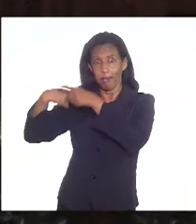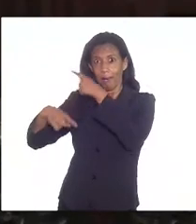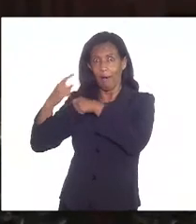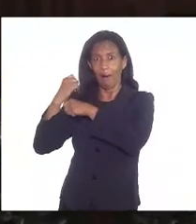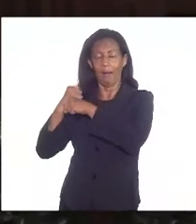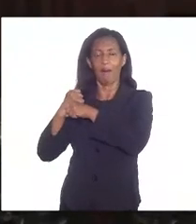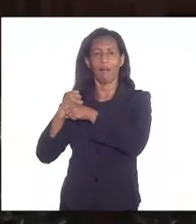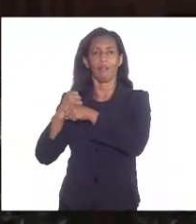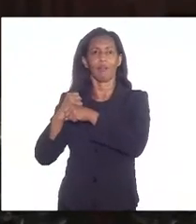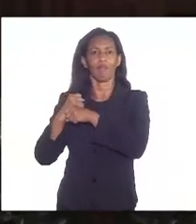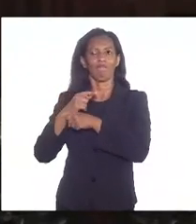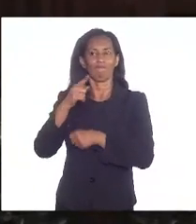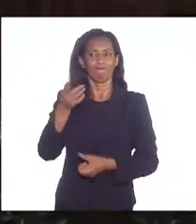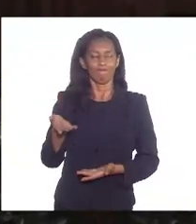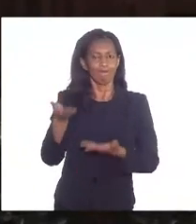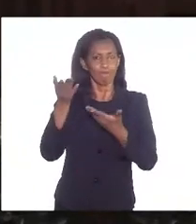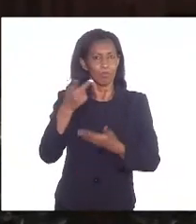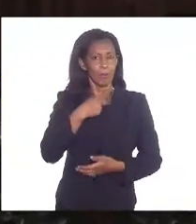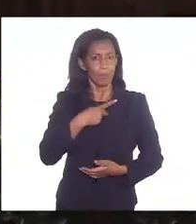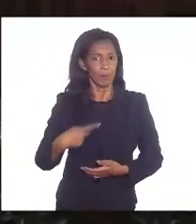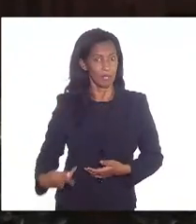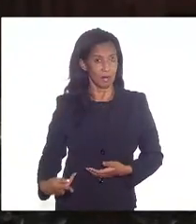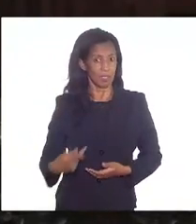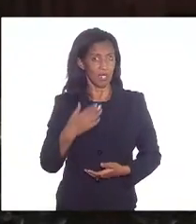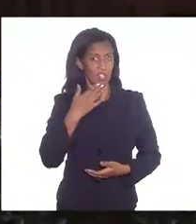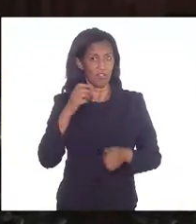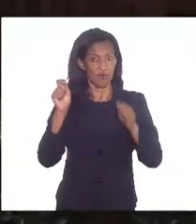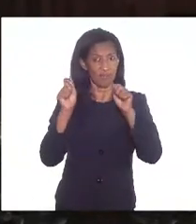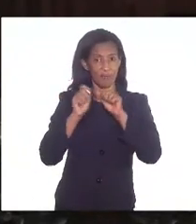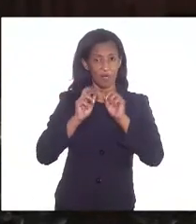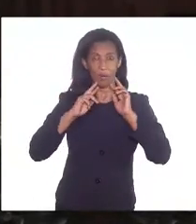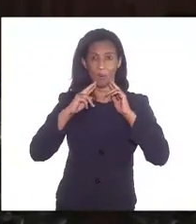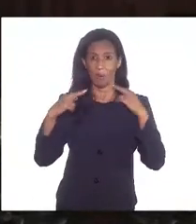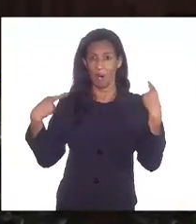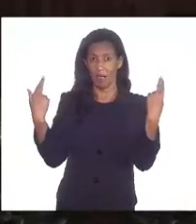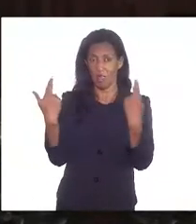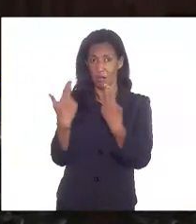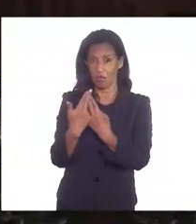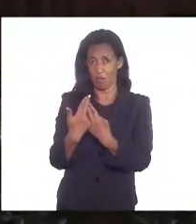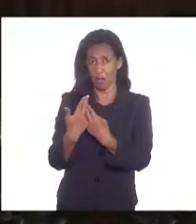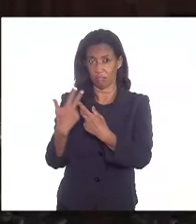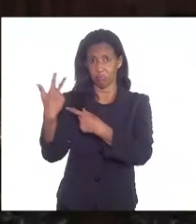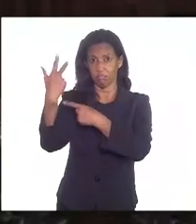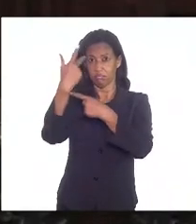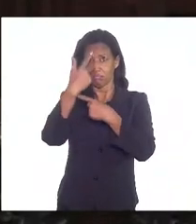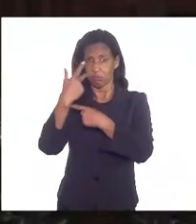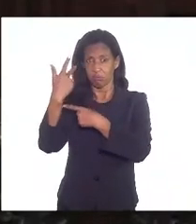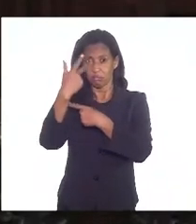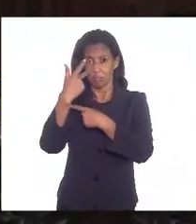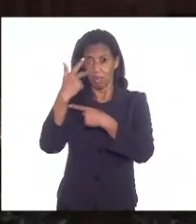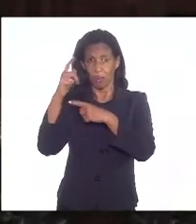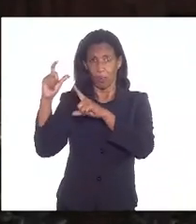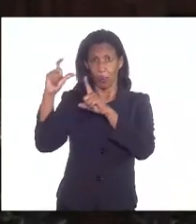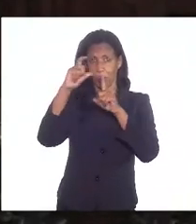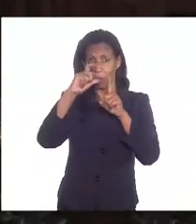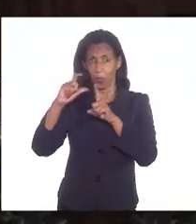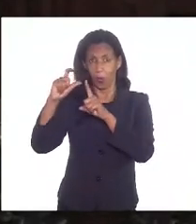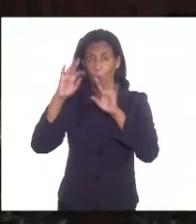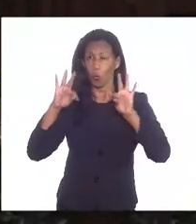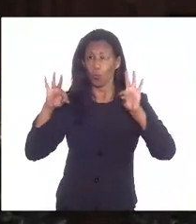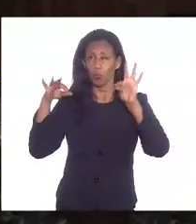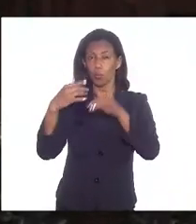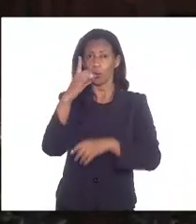mais de um ano atrás, Vossa Excelência promoveu uma reunião virtual com toda a diretoria da